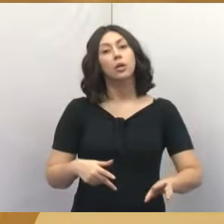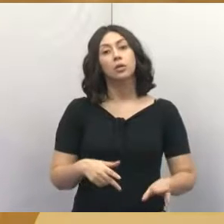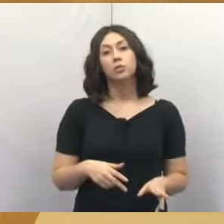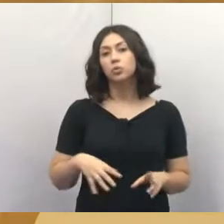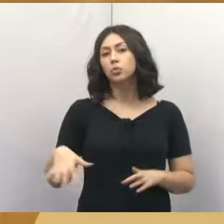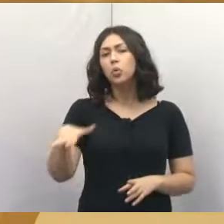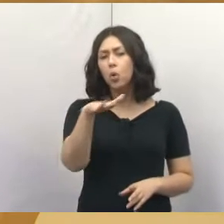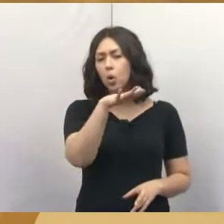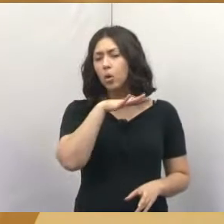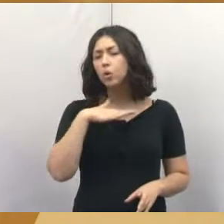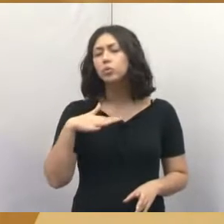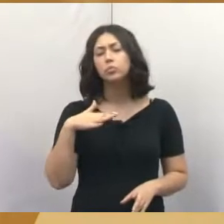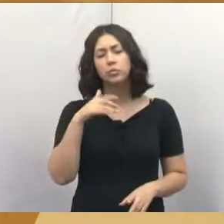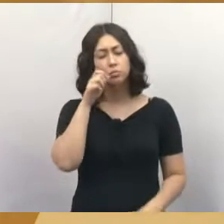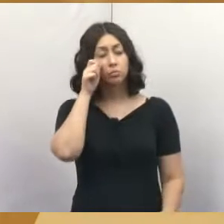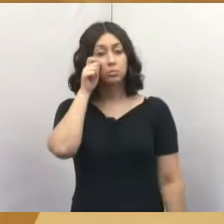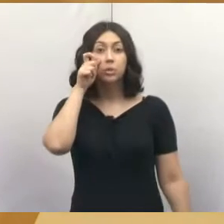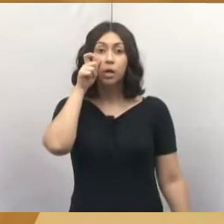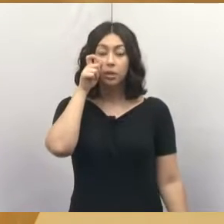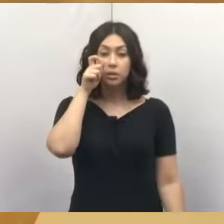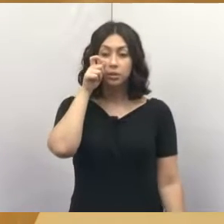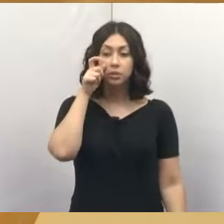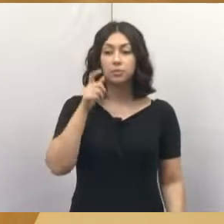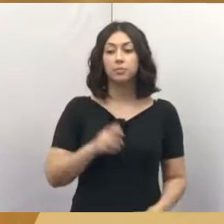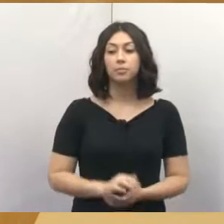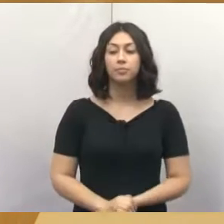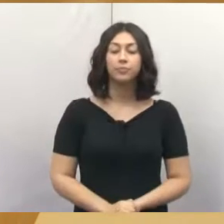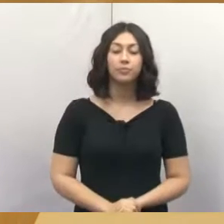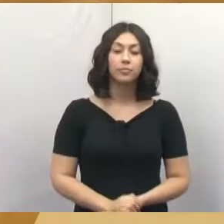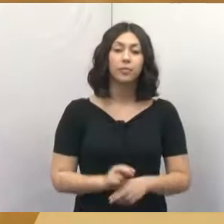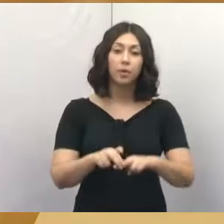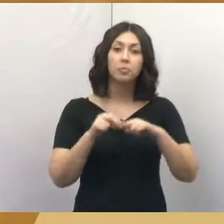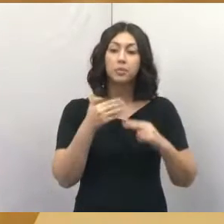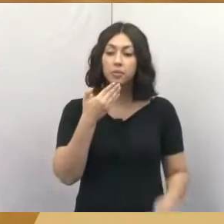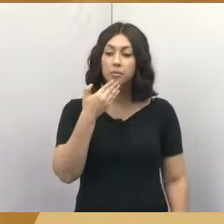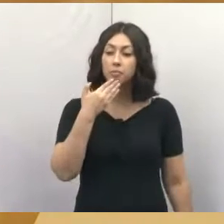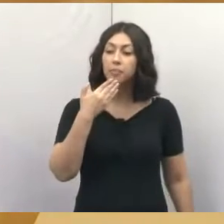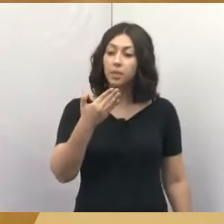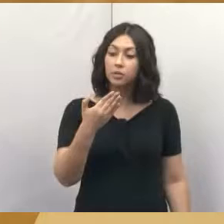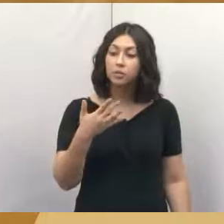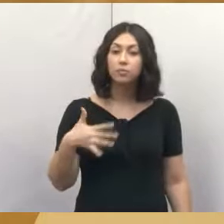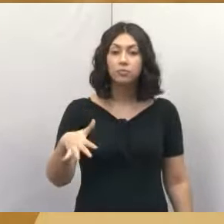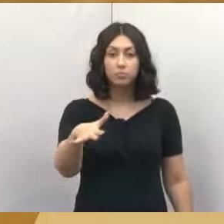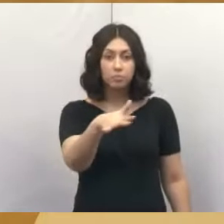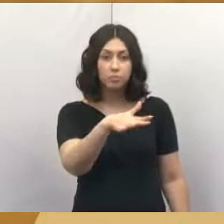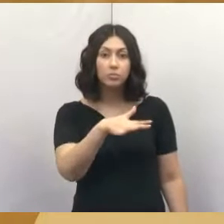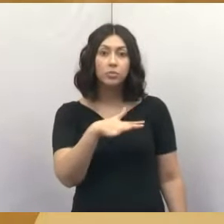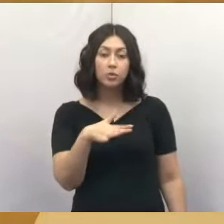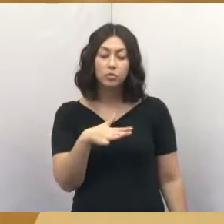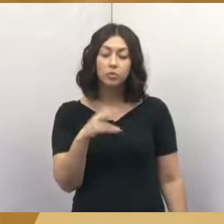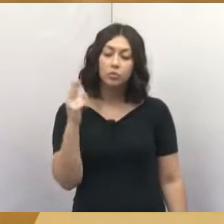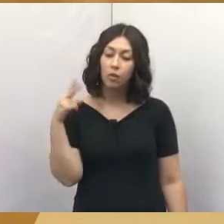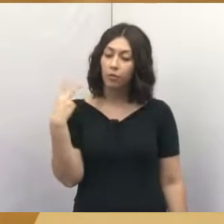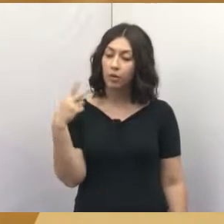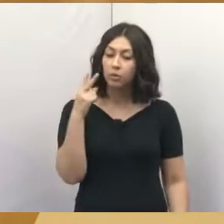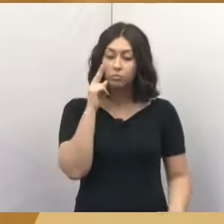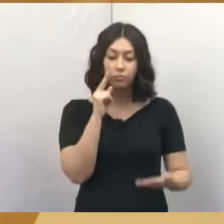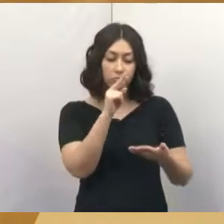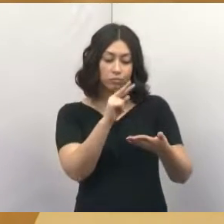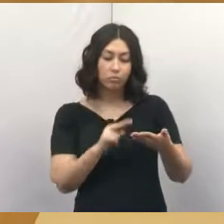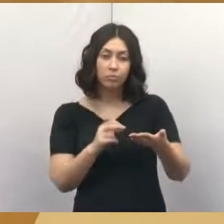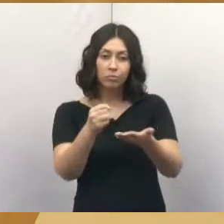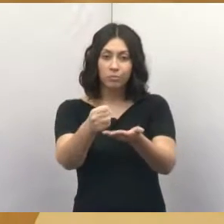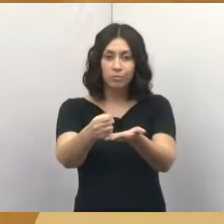de interesse coletivo, é que pedimos a apreciação dos nobres edis, esperando merecer o apoio